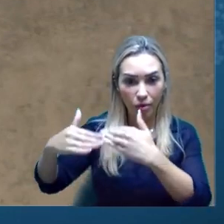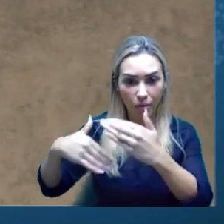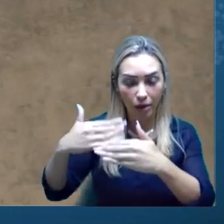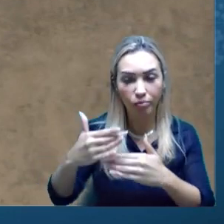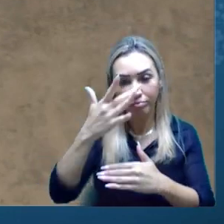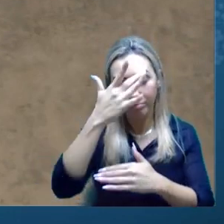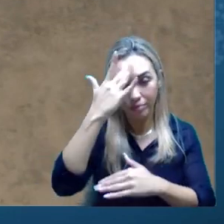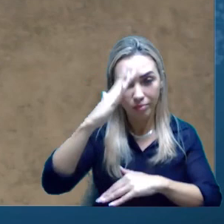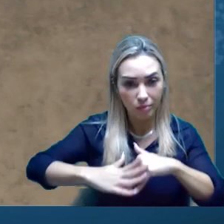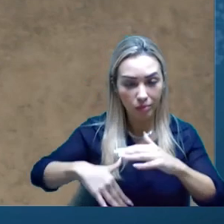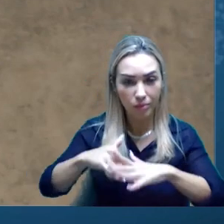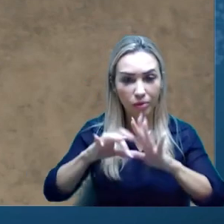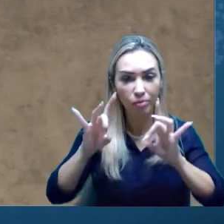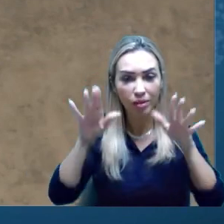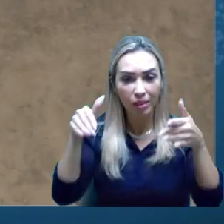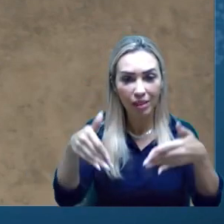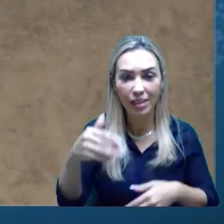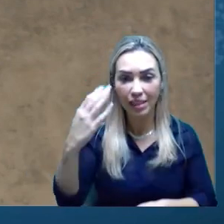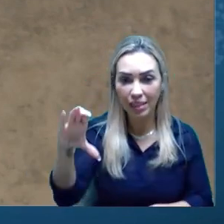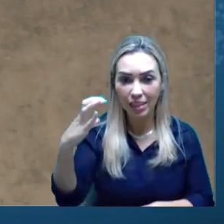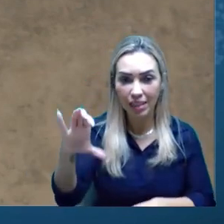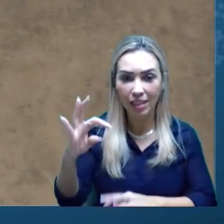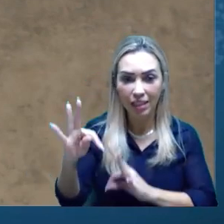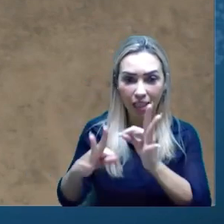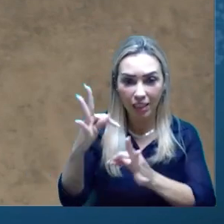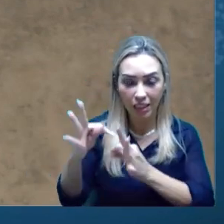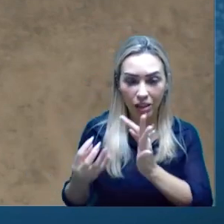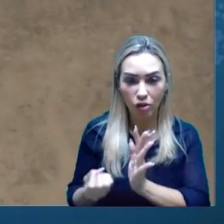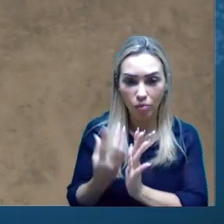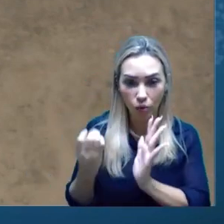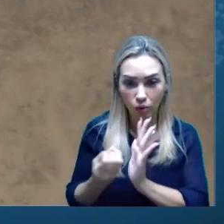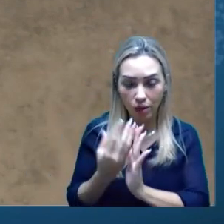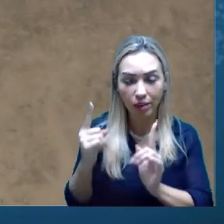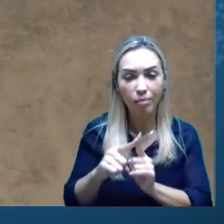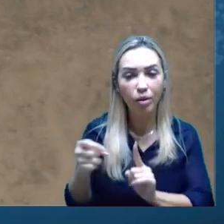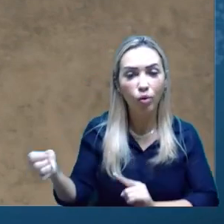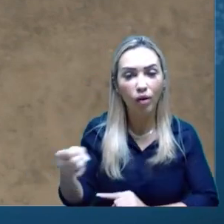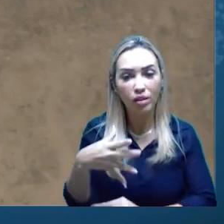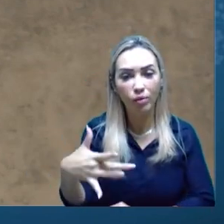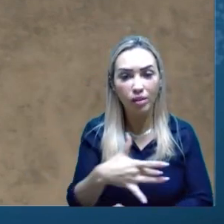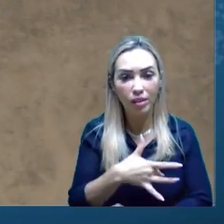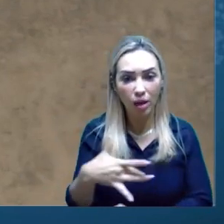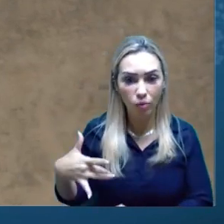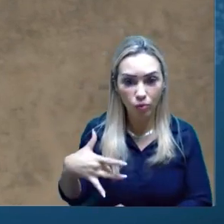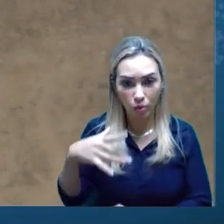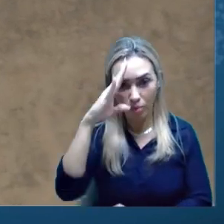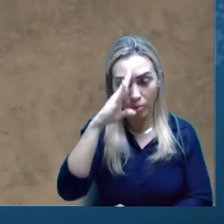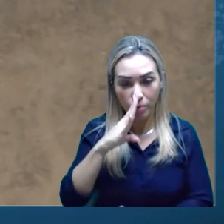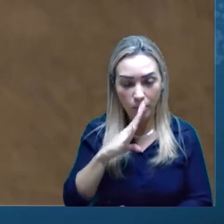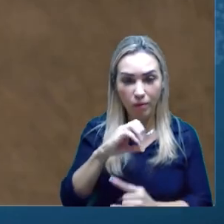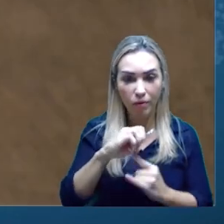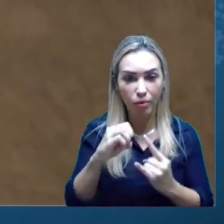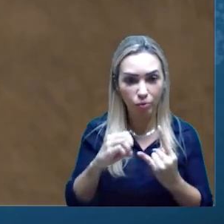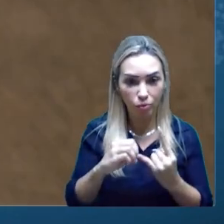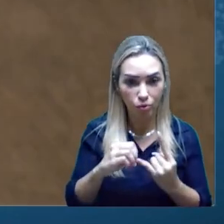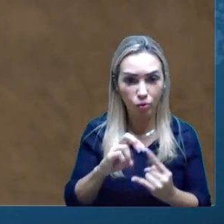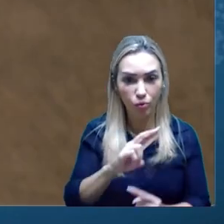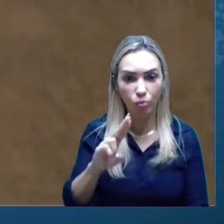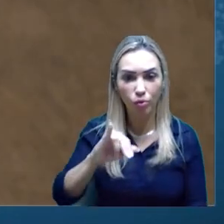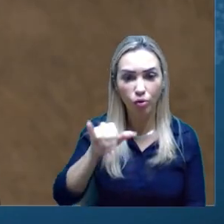em ciência, tecnologia, produção e inovação em saúde pública da Fiocruz, Júlio